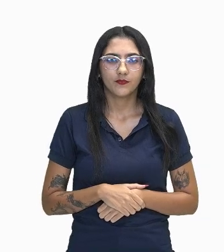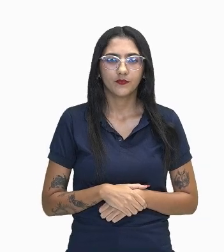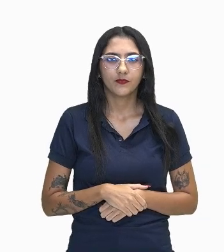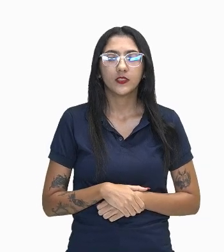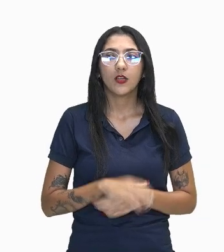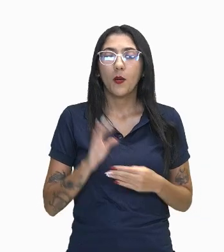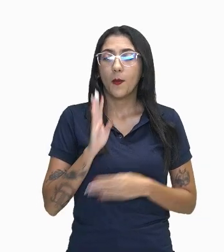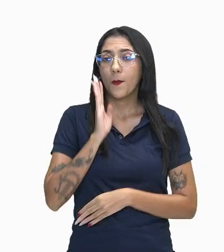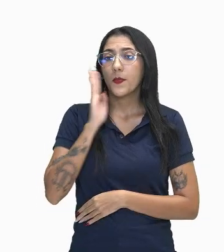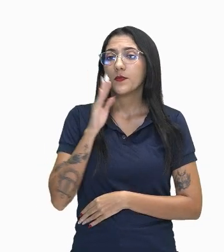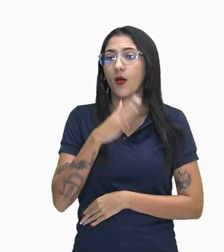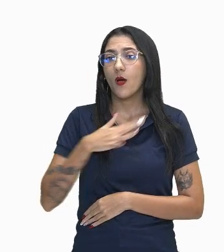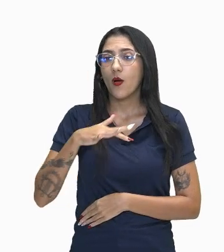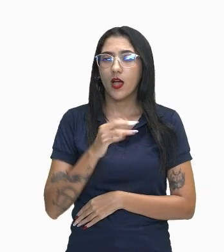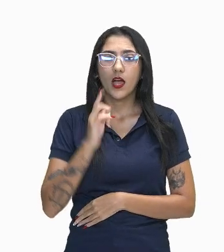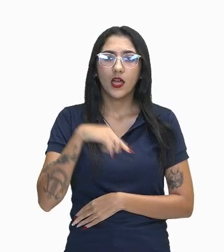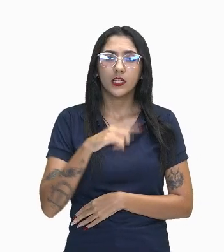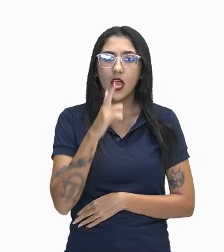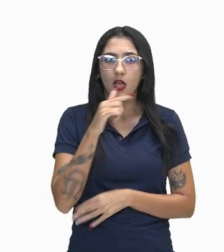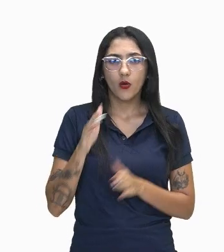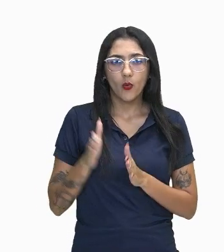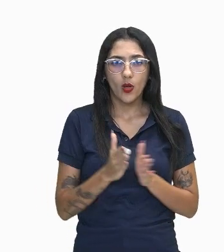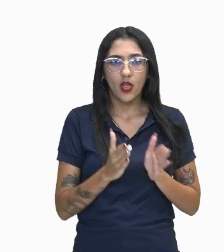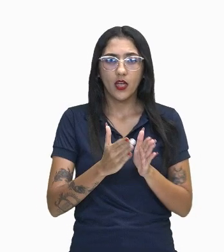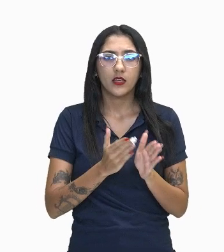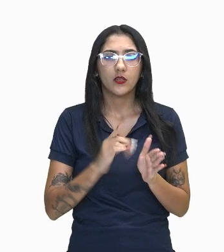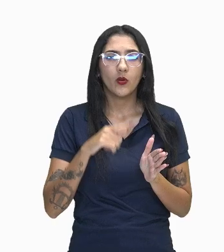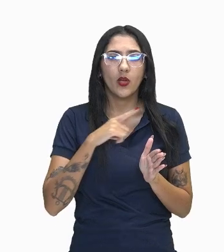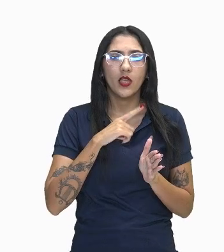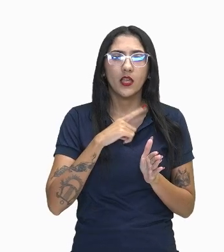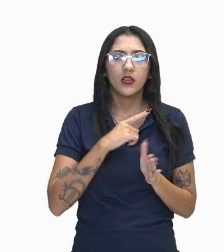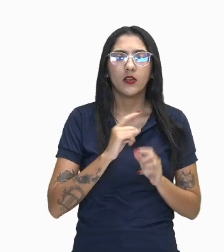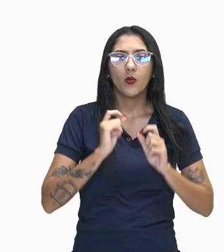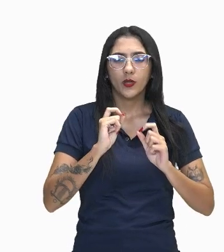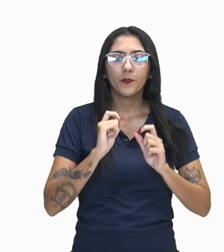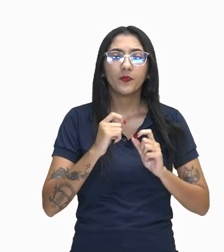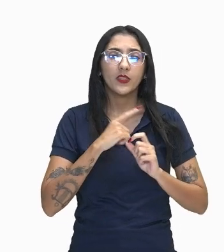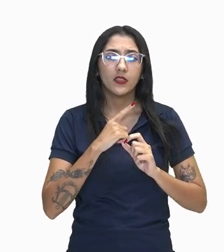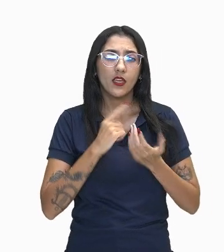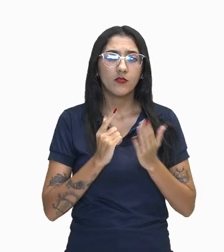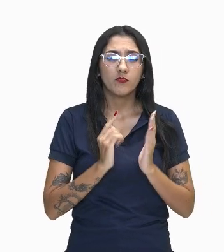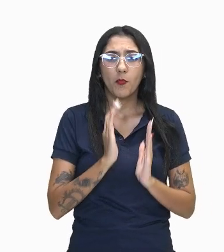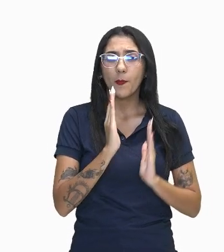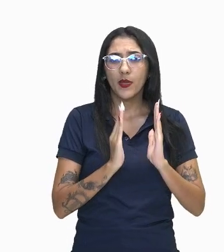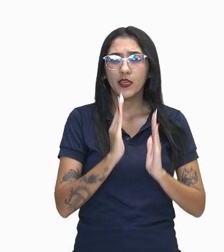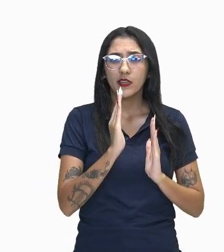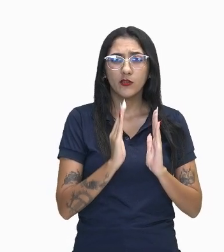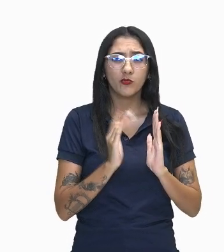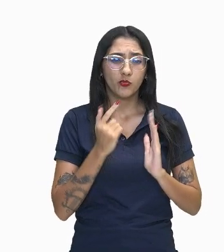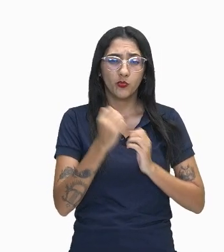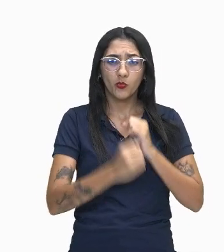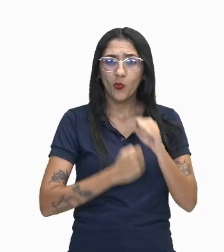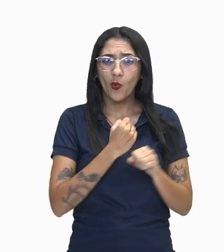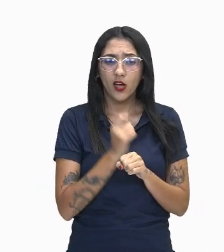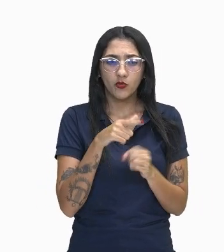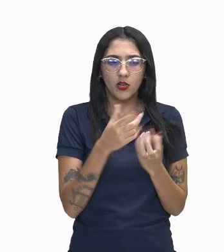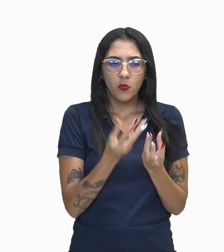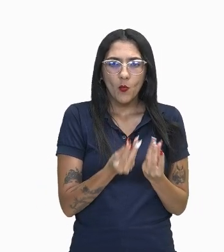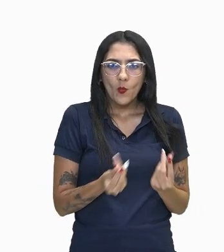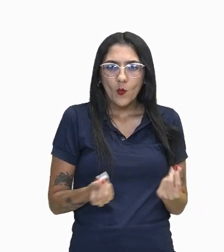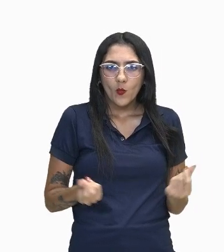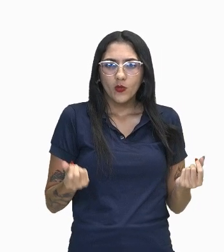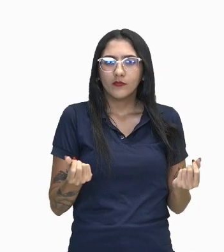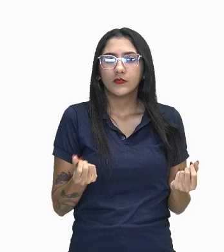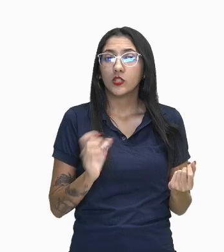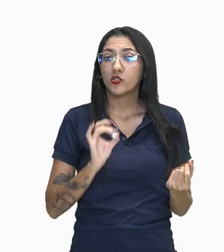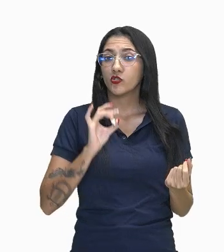parte aí desses rios, gente, a maioria dos rios, eles acabam sendo intermitentes. Eles secam durante um período, exceto o Rio